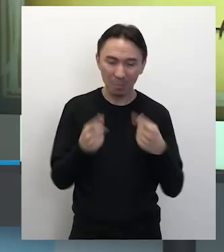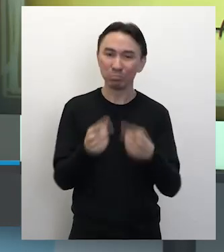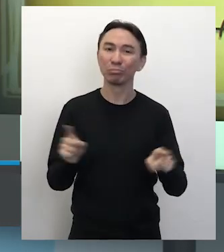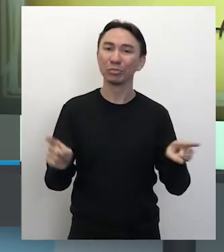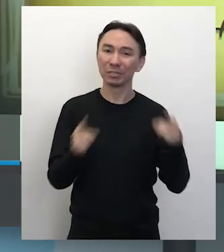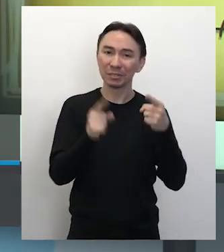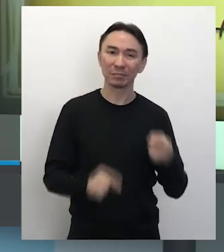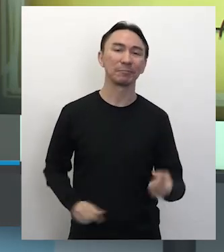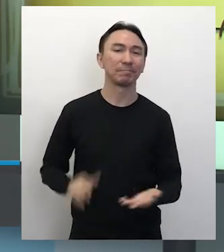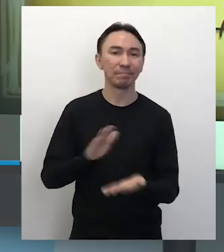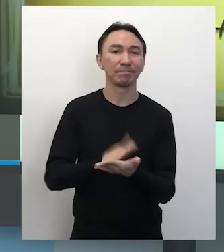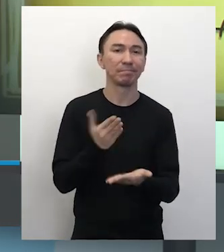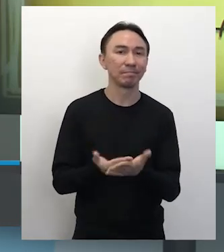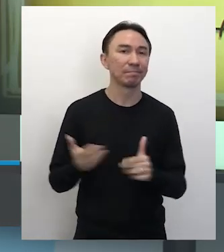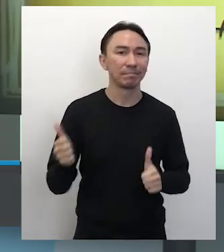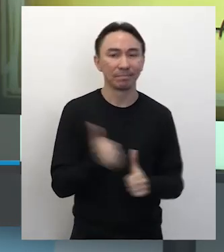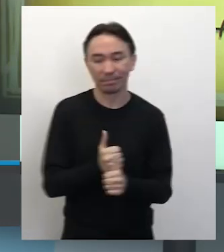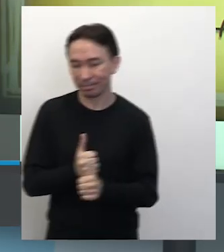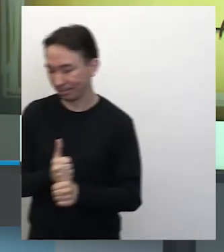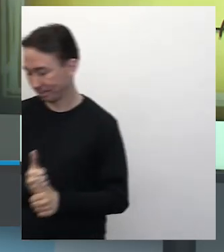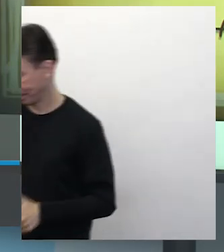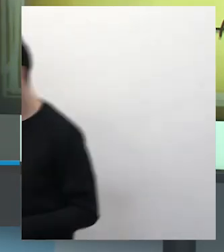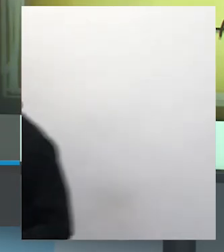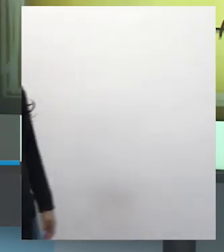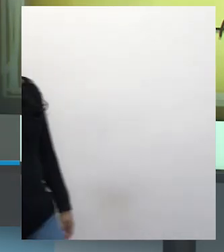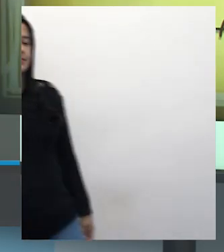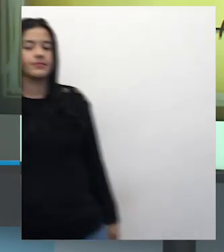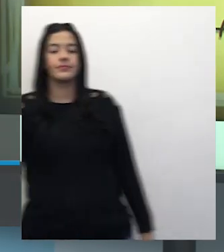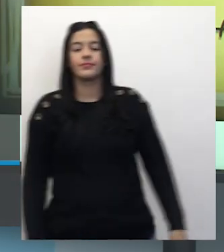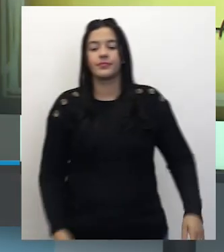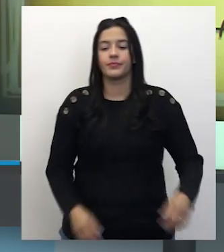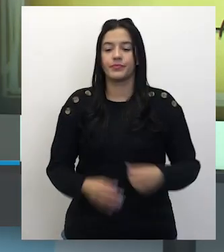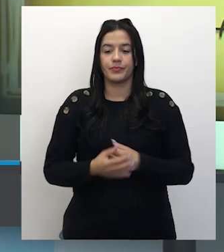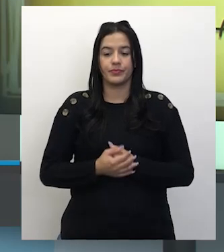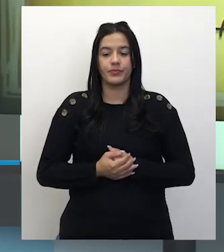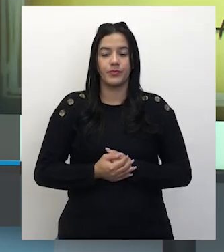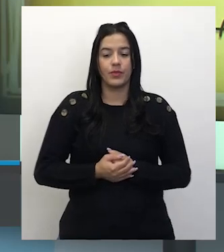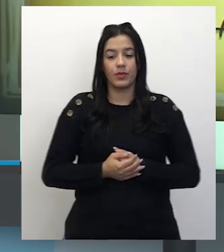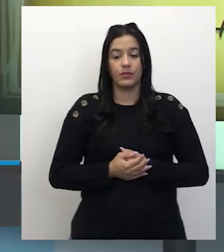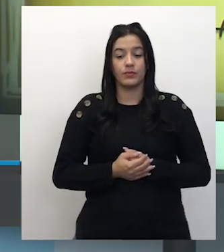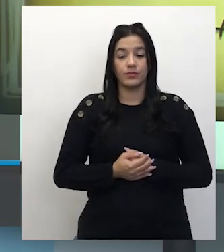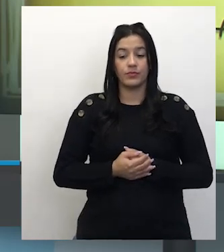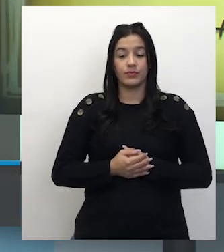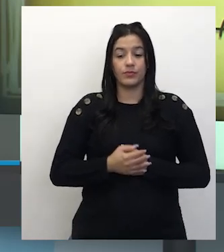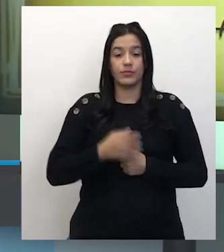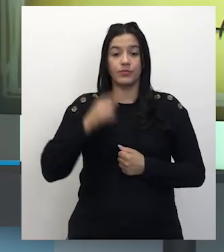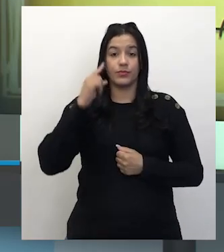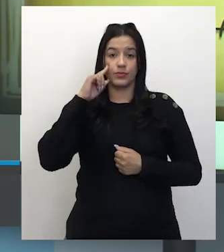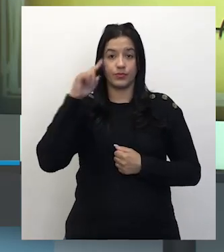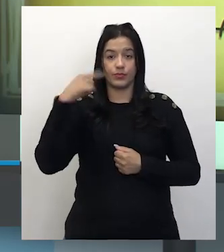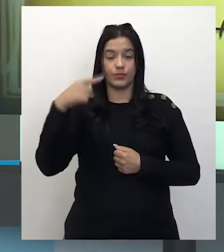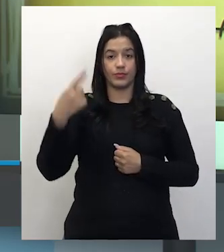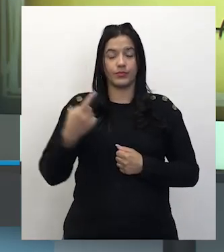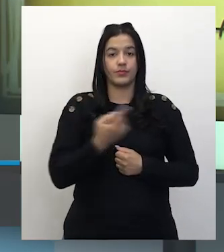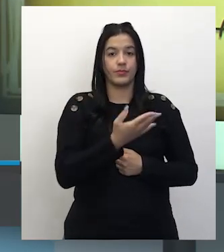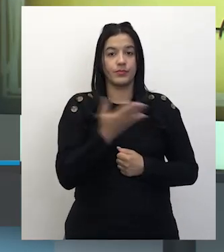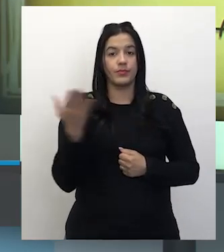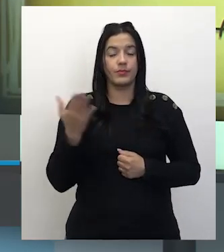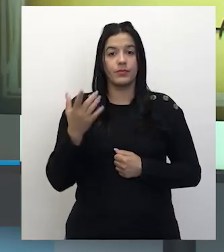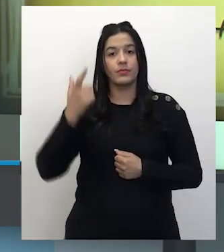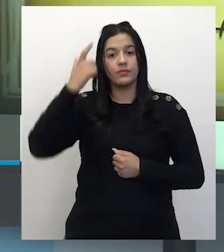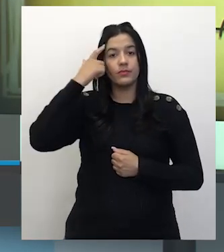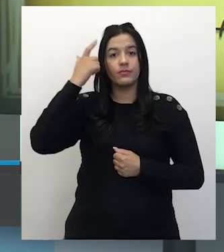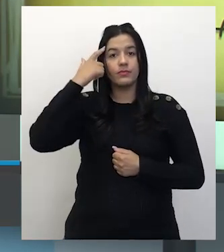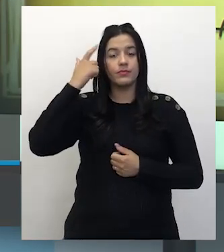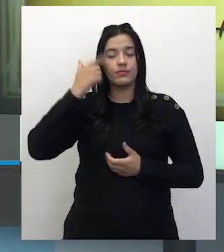pensar, pensem aí no dia a dia de vocês. Às vezes tem uma musiquinha, né, que fica na nossa cabeça. Quanto mais